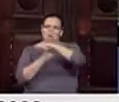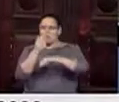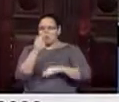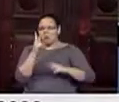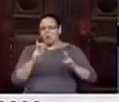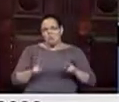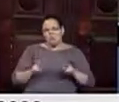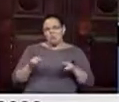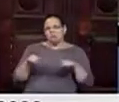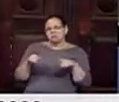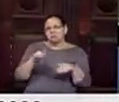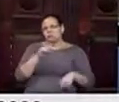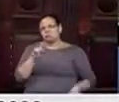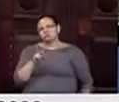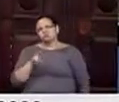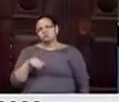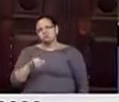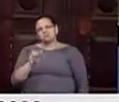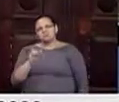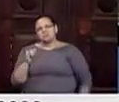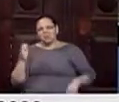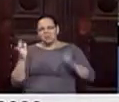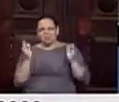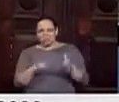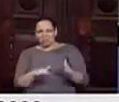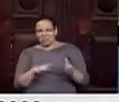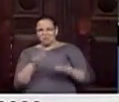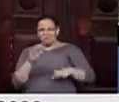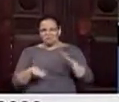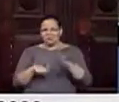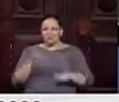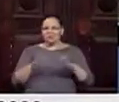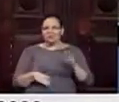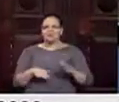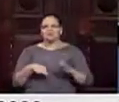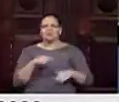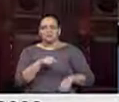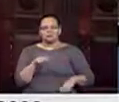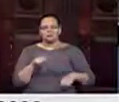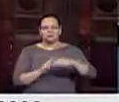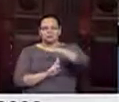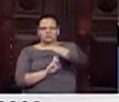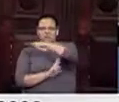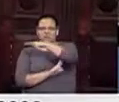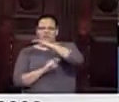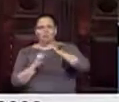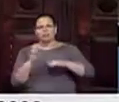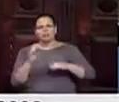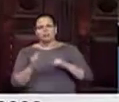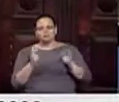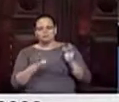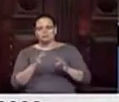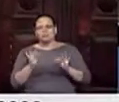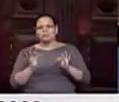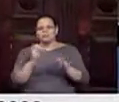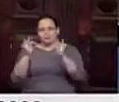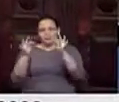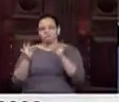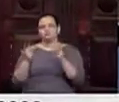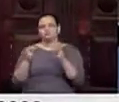mortos vivos debaixo dos viadutos muitas vezes terminados e que passe com o tratamento preventivo